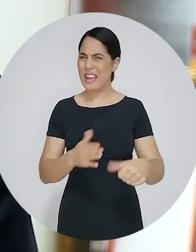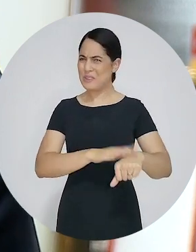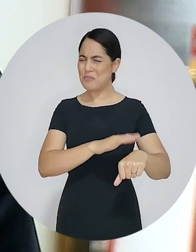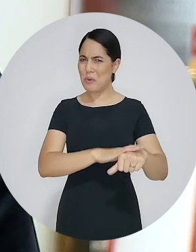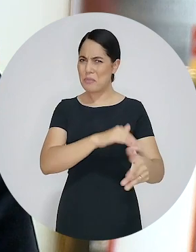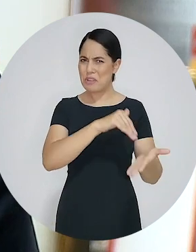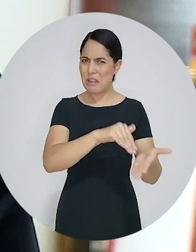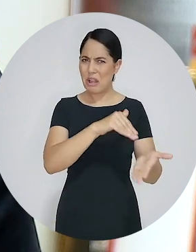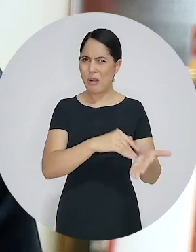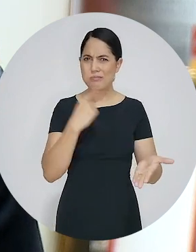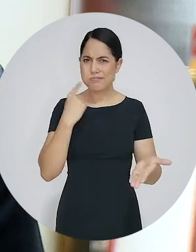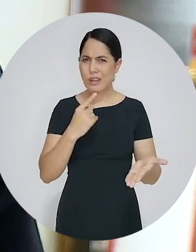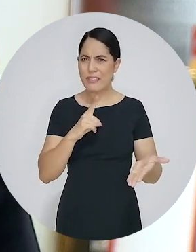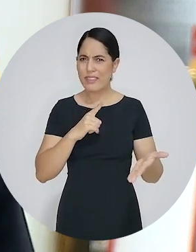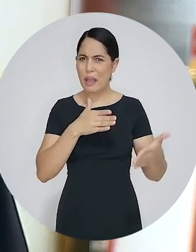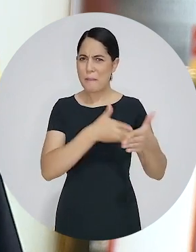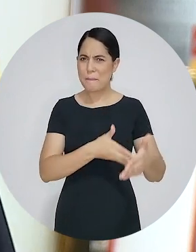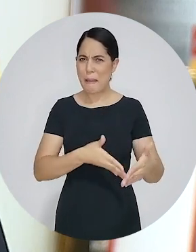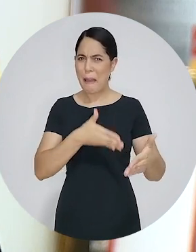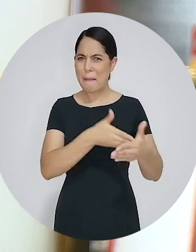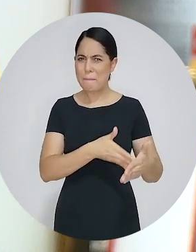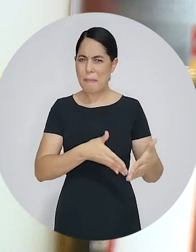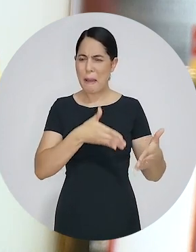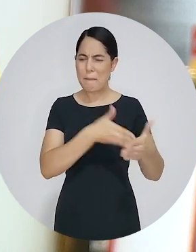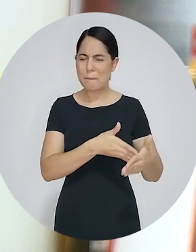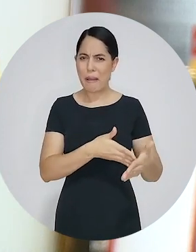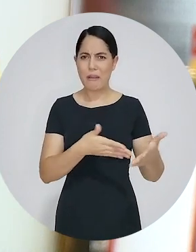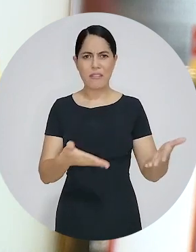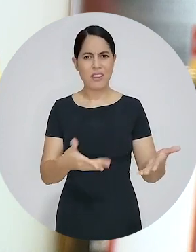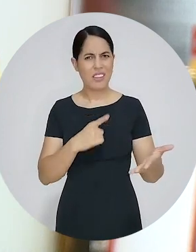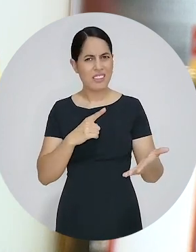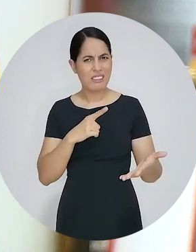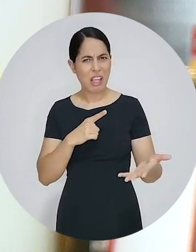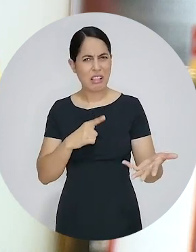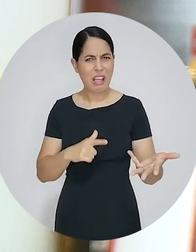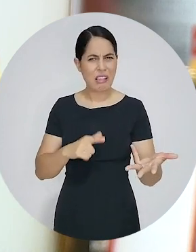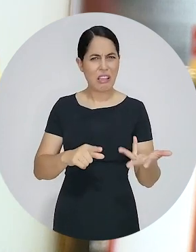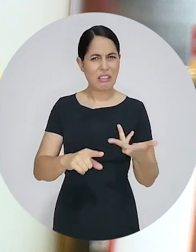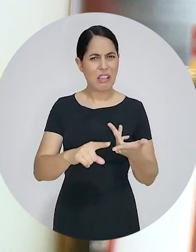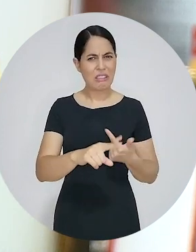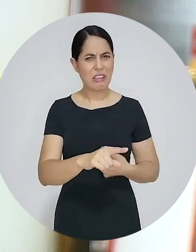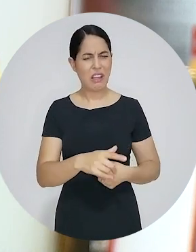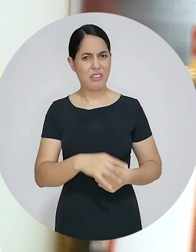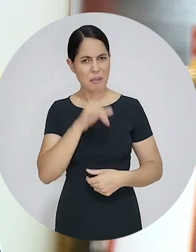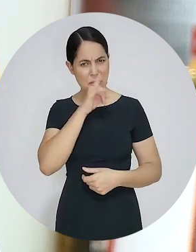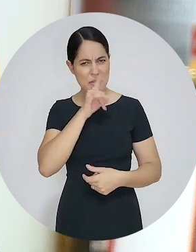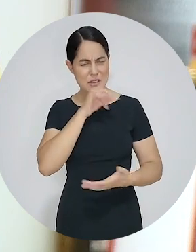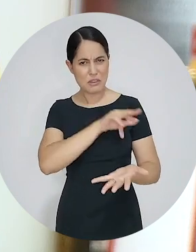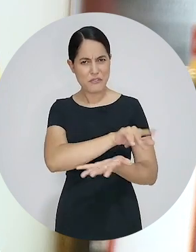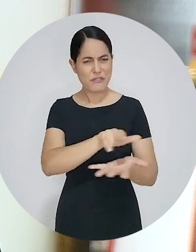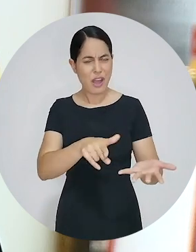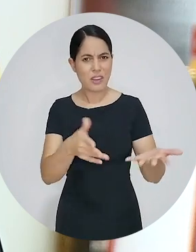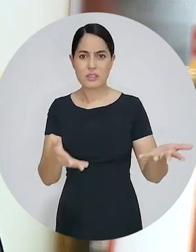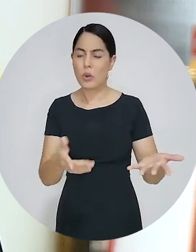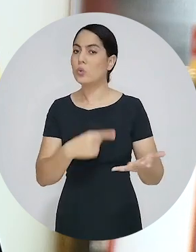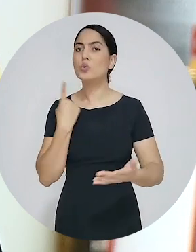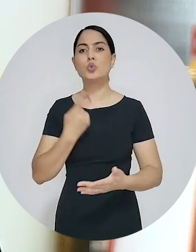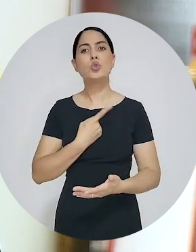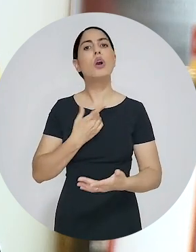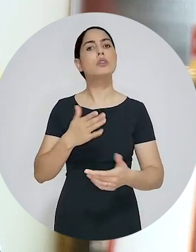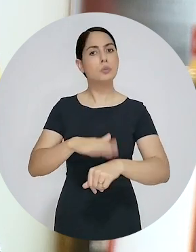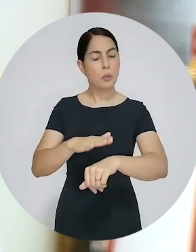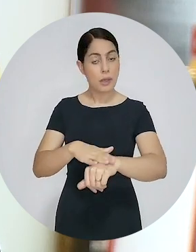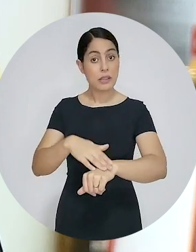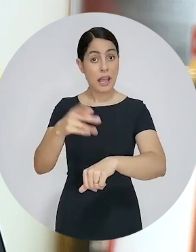contratar um advogado brasileiro, há todo tipo de empecilho, há todo tipo de entrave. Na nossa gestão, nós já questionamos